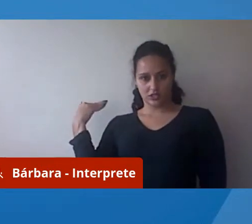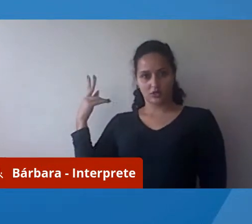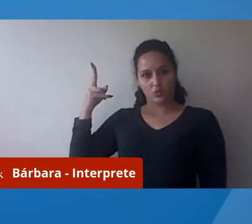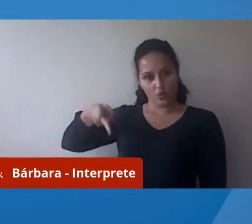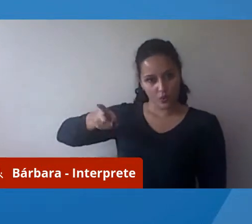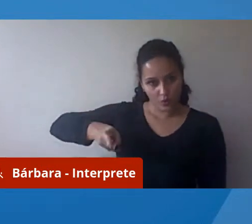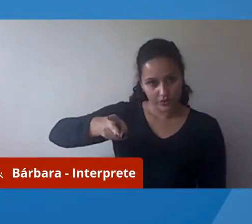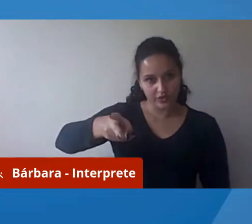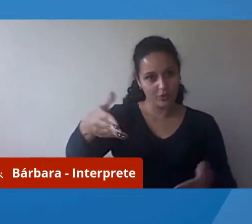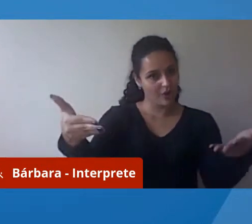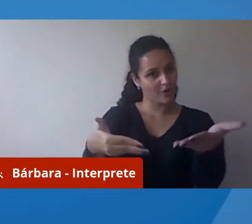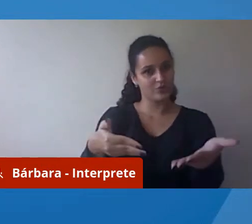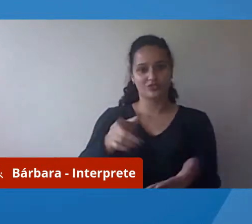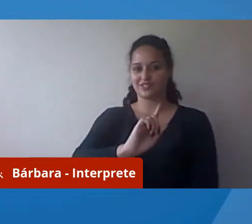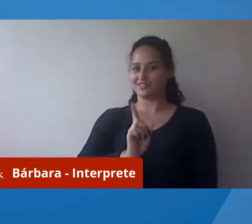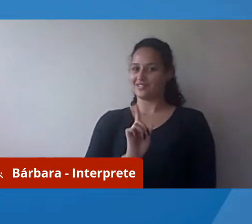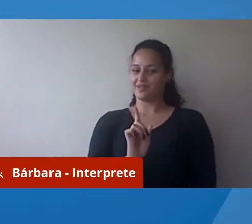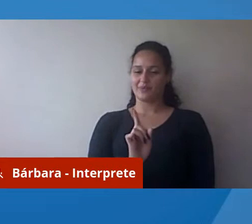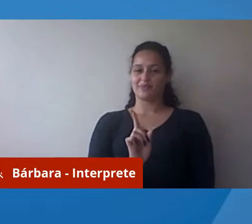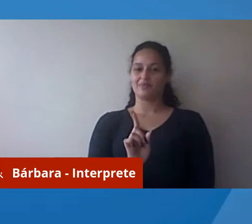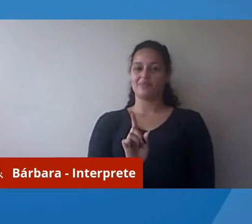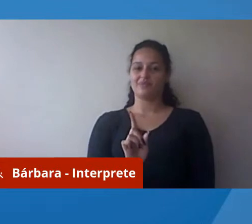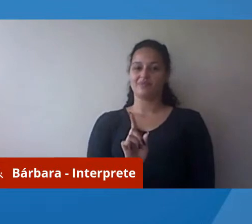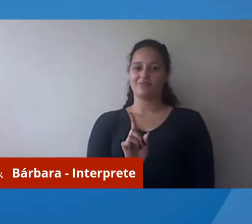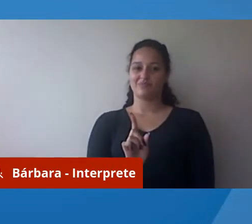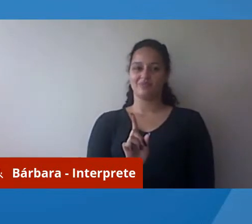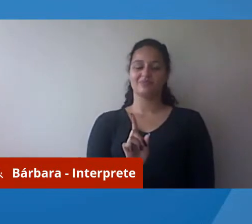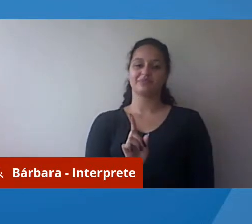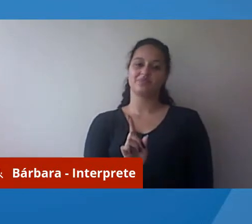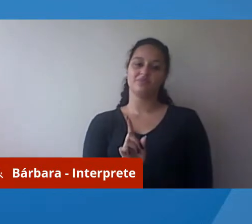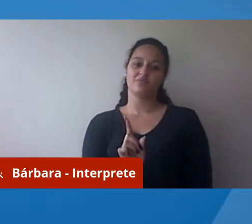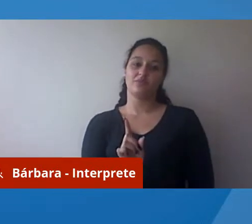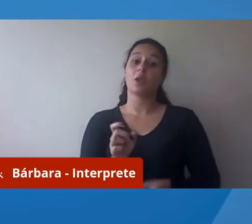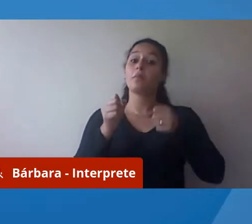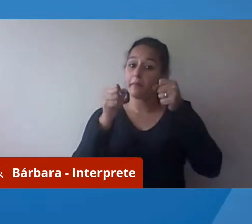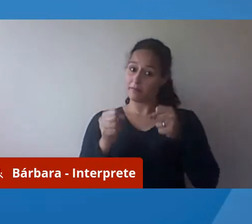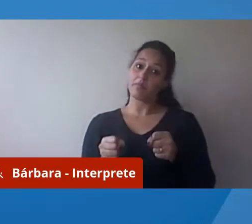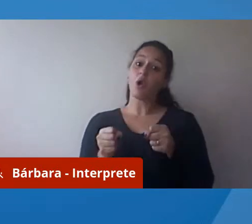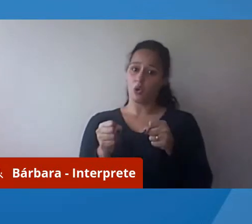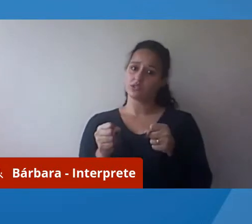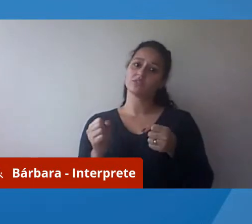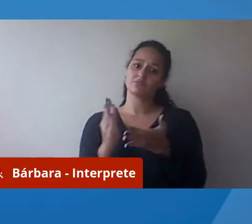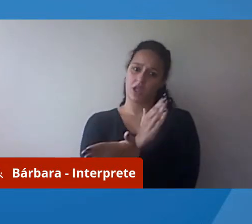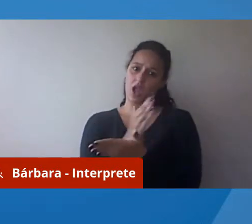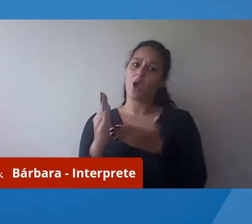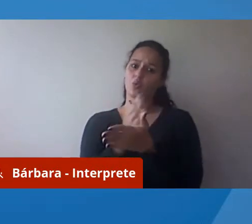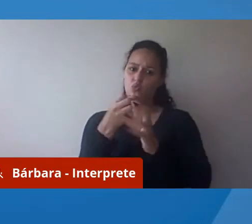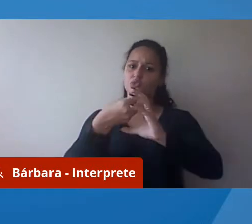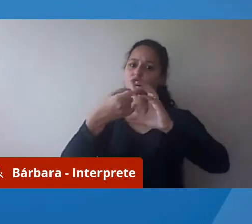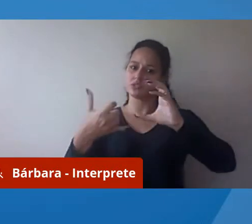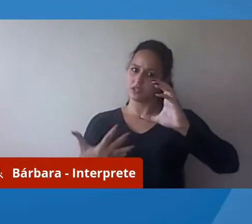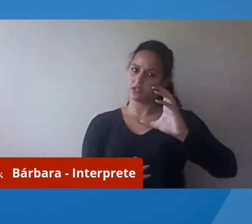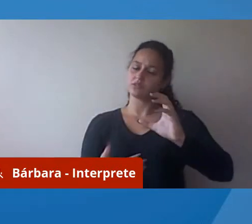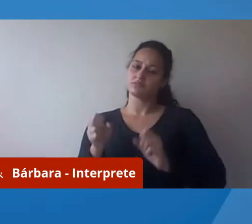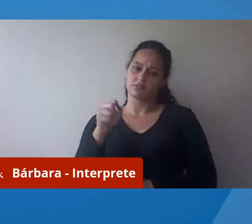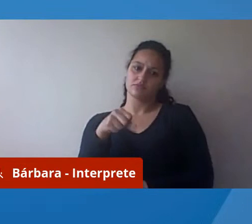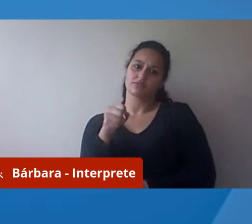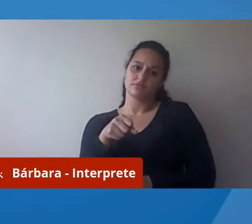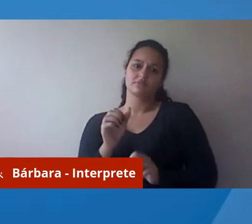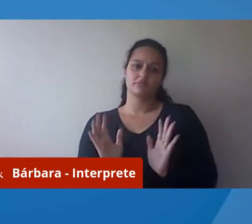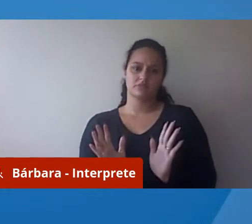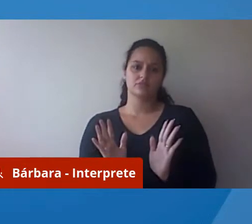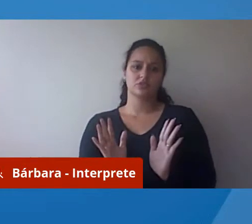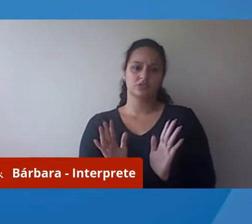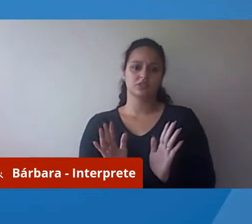30. O que pode ser, em alguns casos, existem, não governos, mas